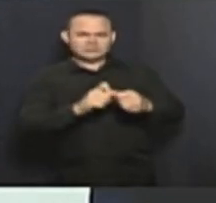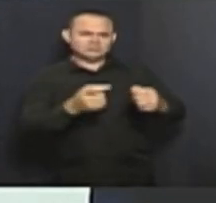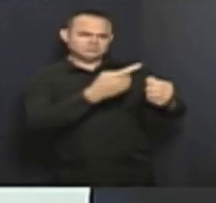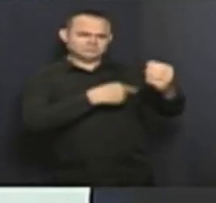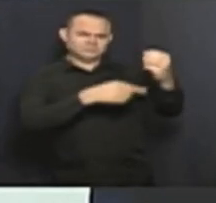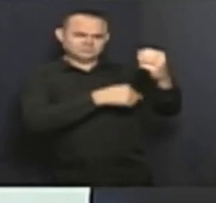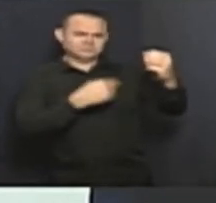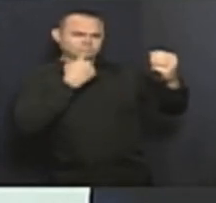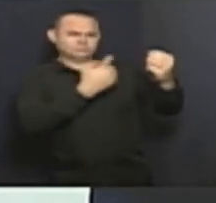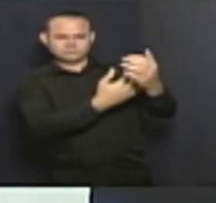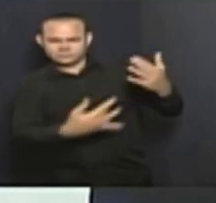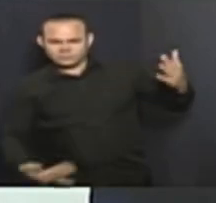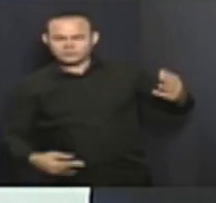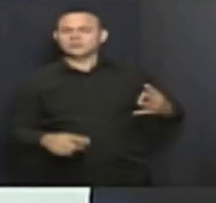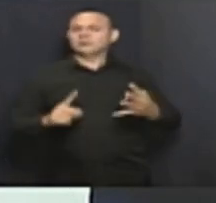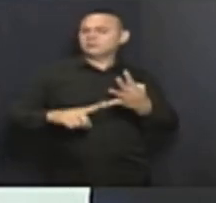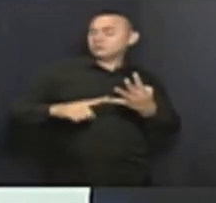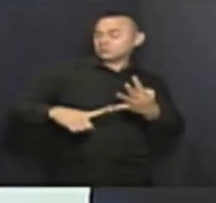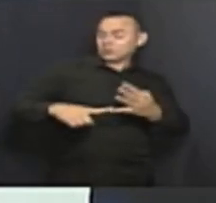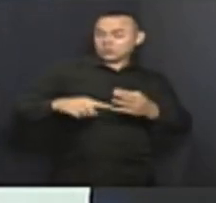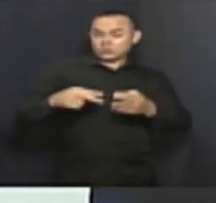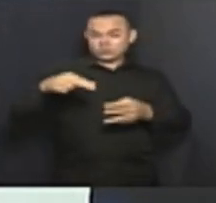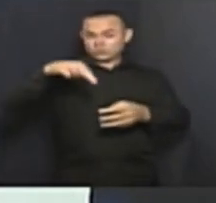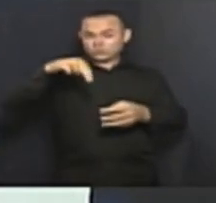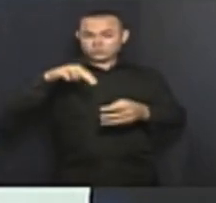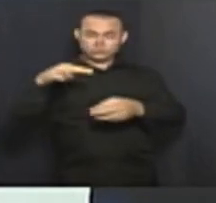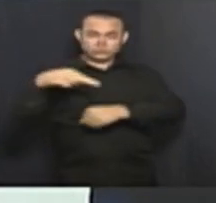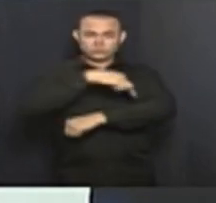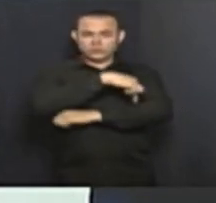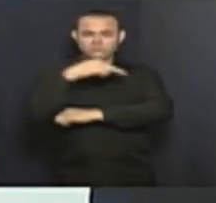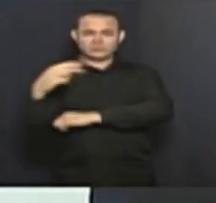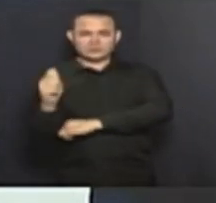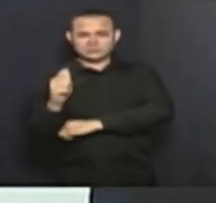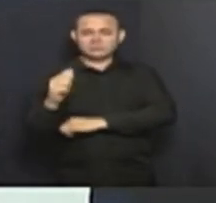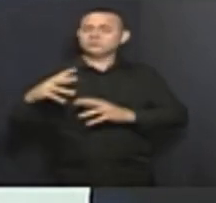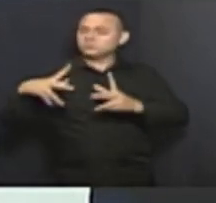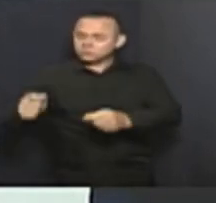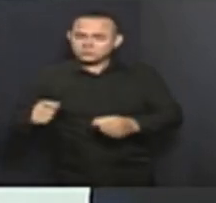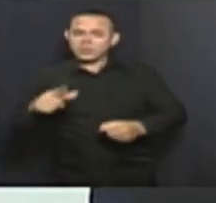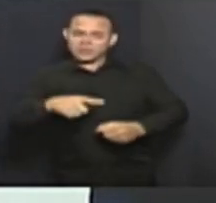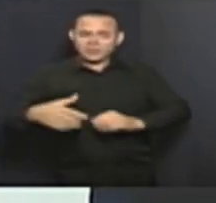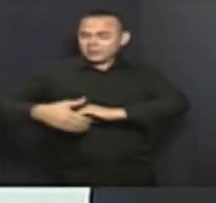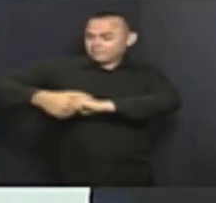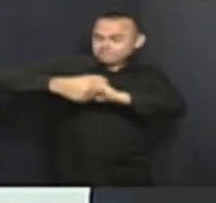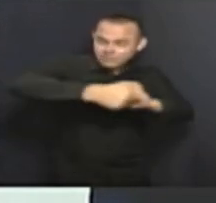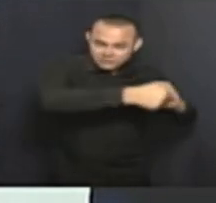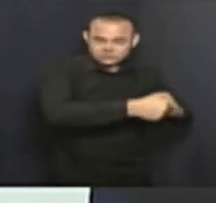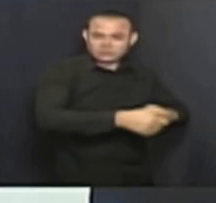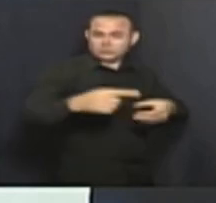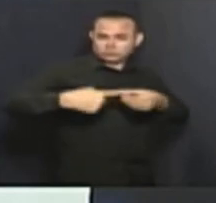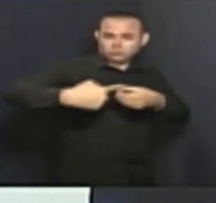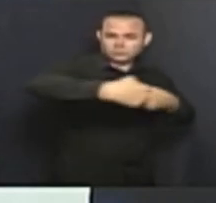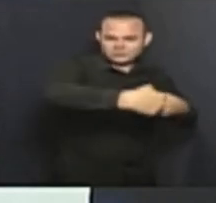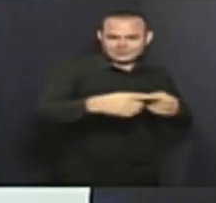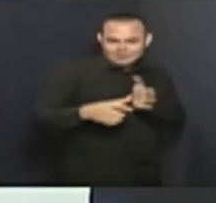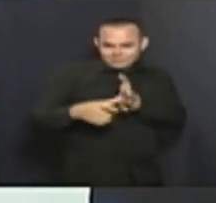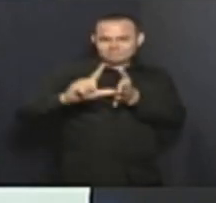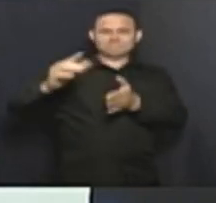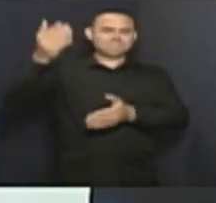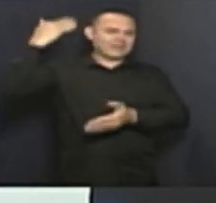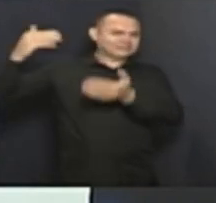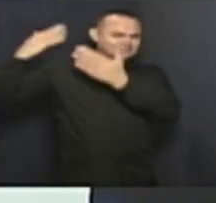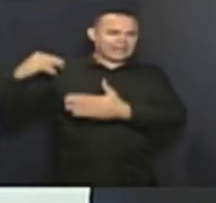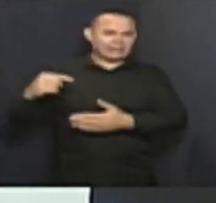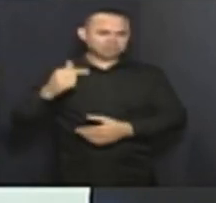e o mais importante é um governo parceiro dos municípios quem já foi prefeito sabe que não era assim e hoje